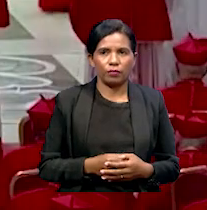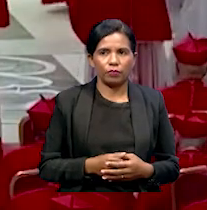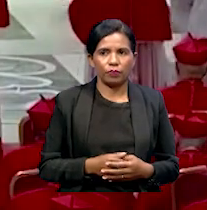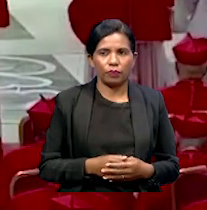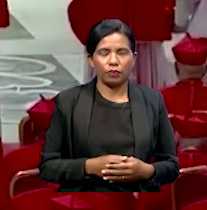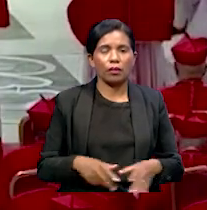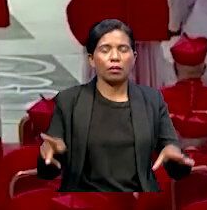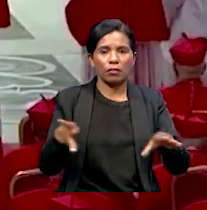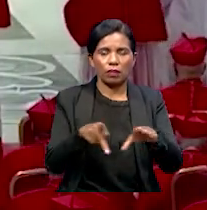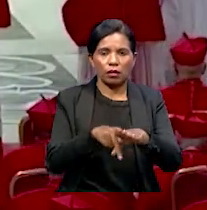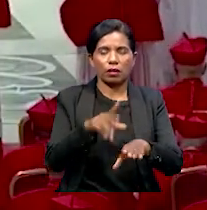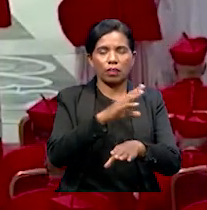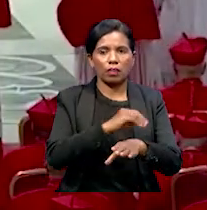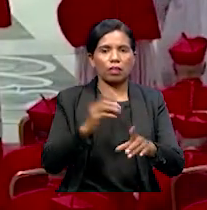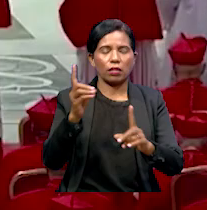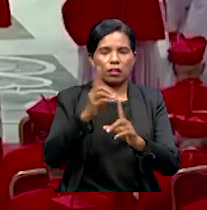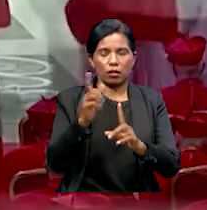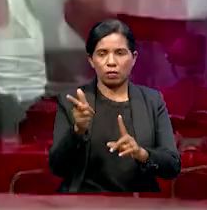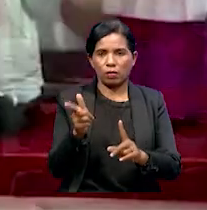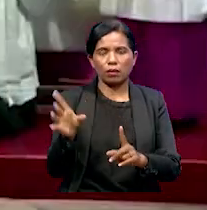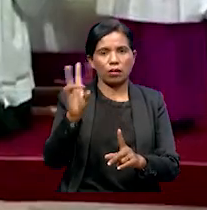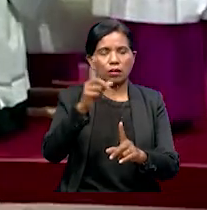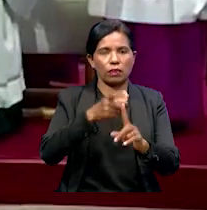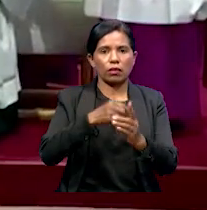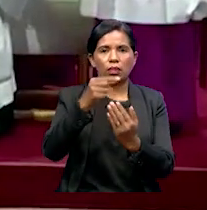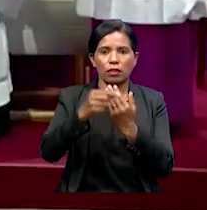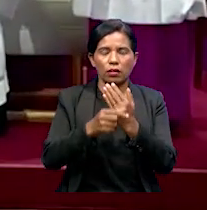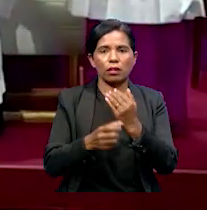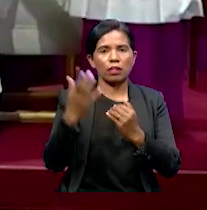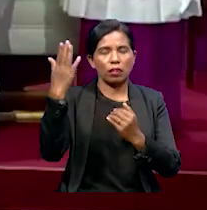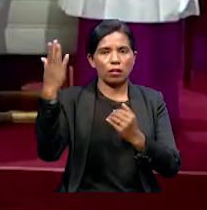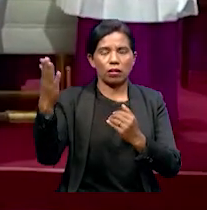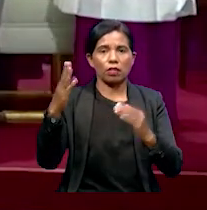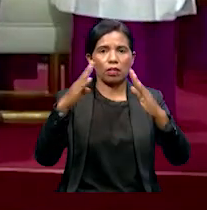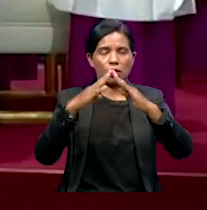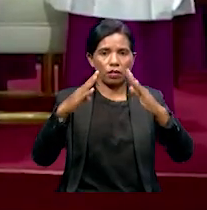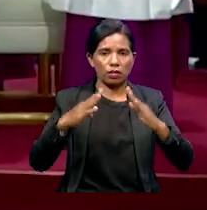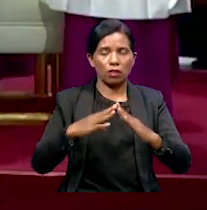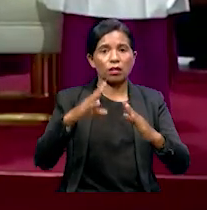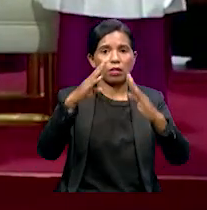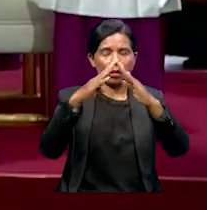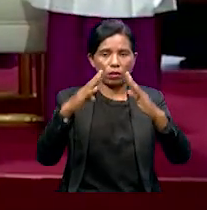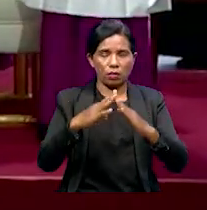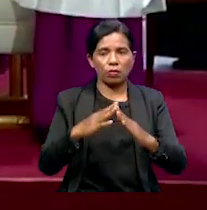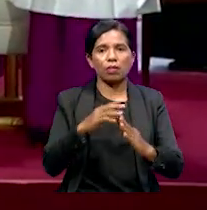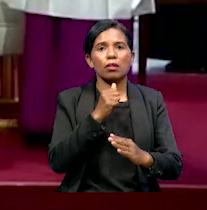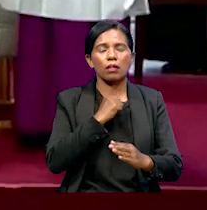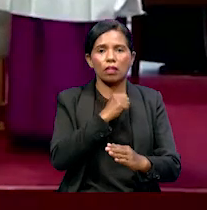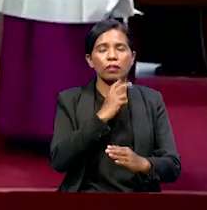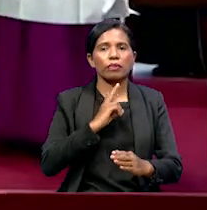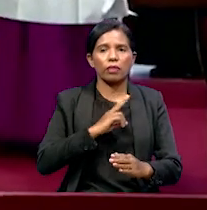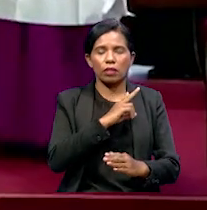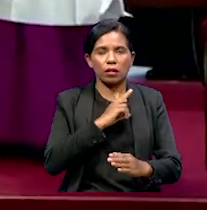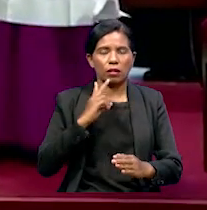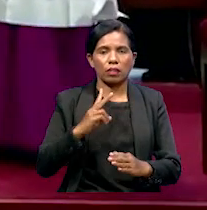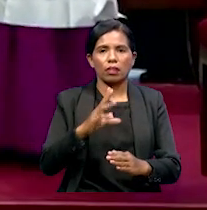Rafaim participa com sua história e alora um grande lura sem rito fula no gosto e a Basílica São Pedro Vaticano Roma, Dom Virgílio Cardeal do Carmo